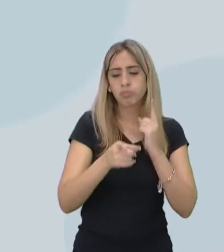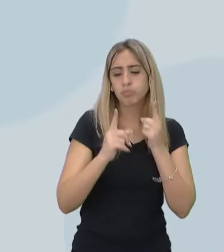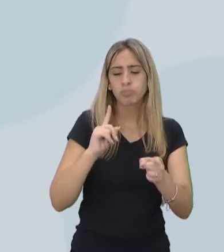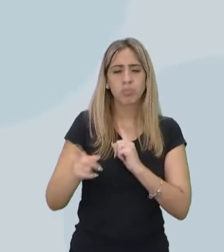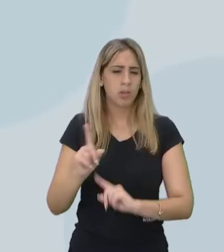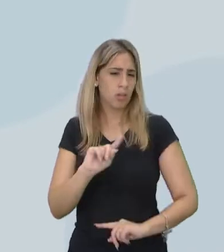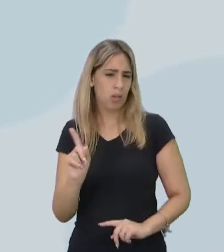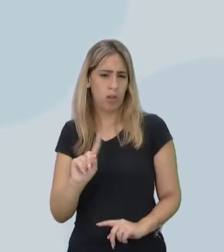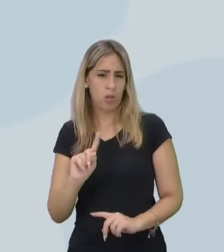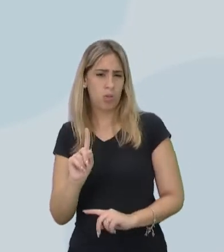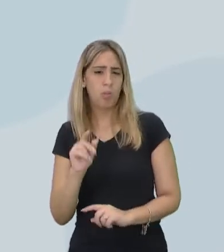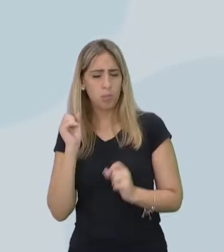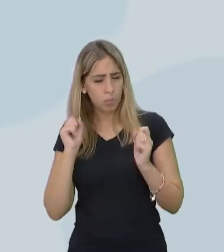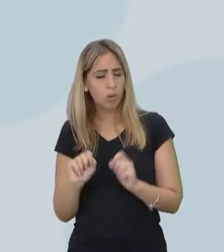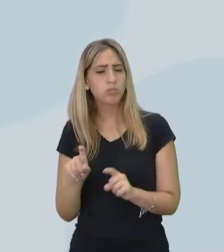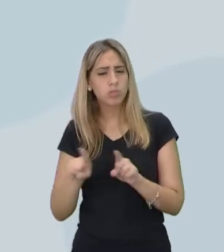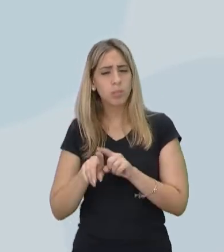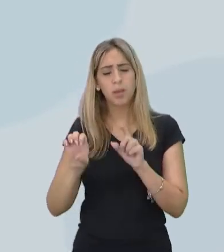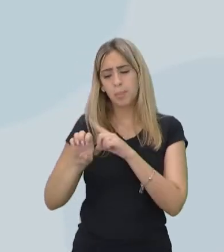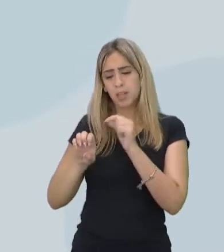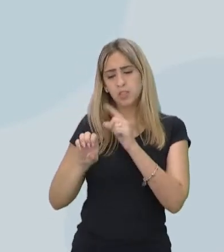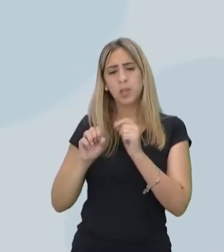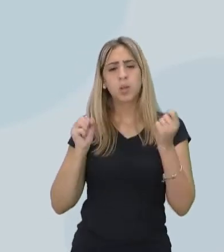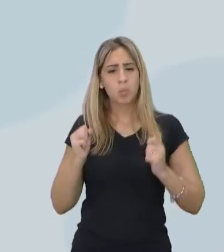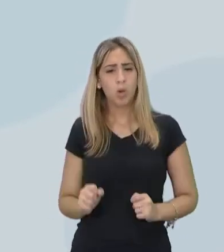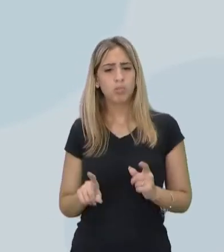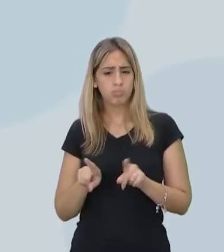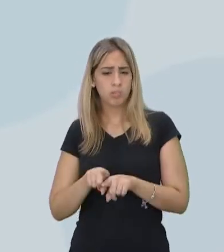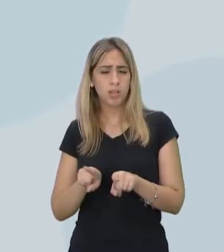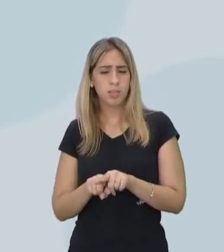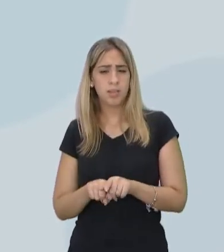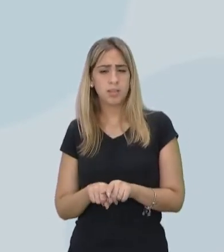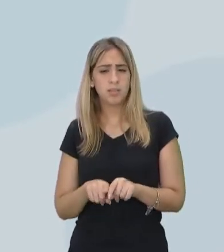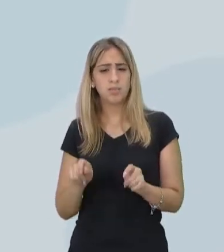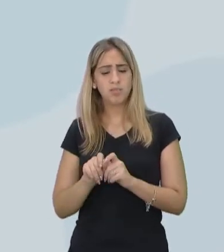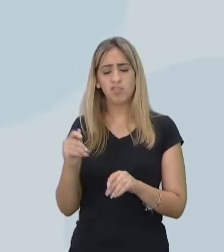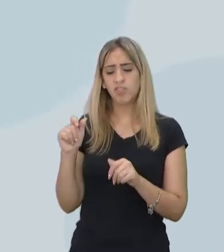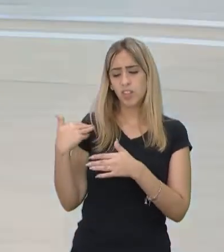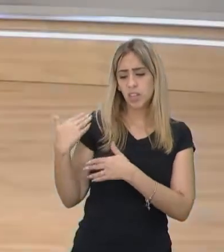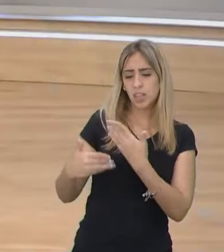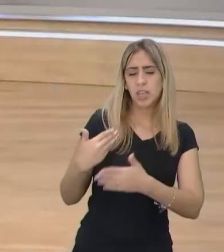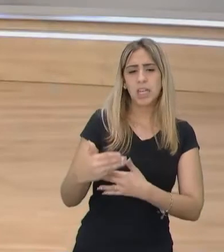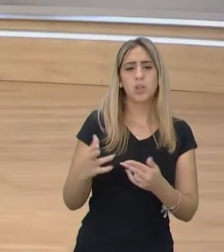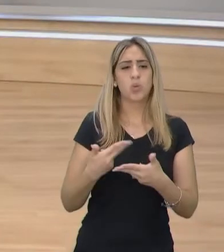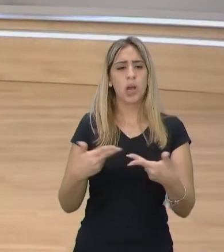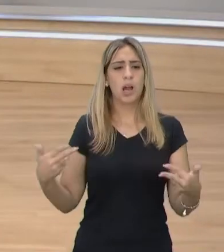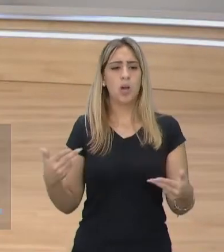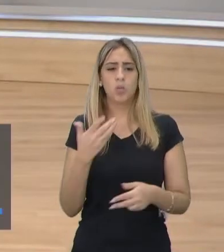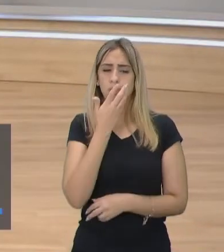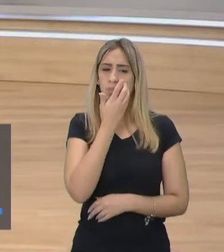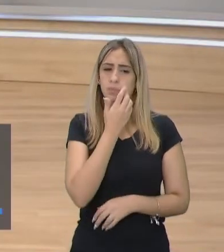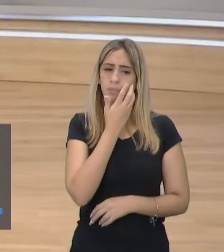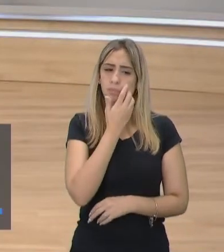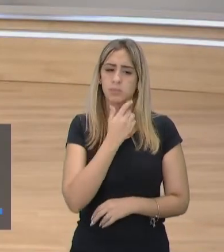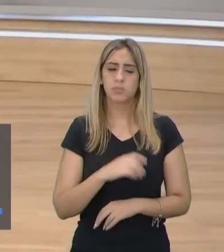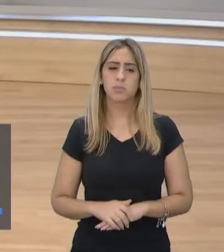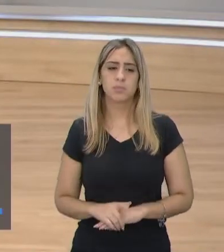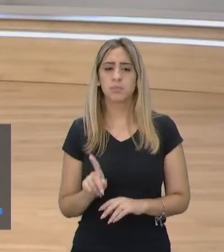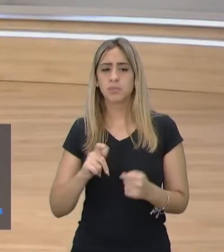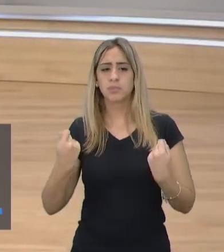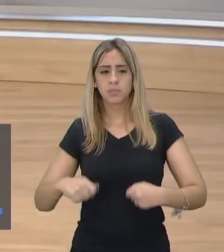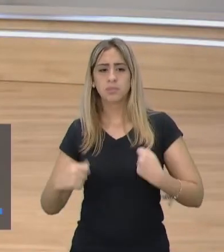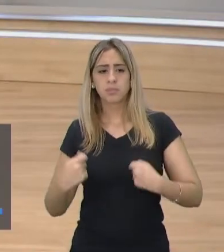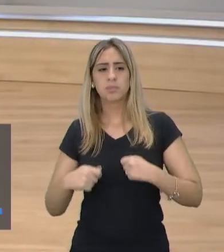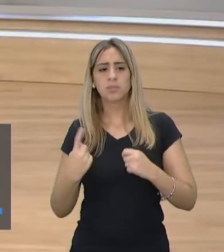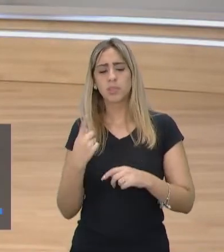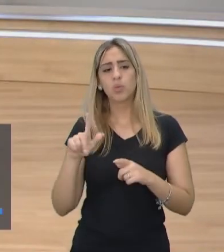mas elas podem ser, o seu empreendimento pode ser também executar algo, seguir algumas, né? Não necessariamente ele precisa